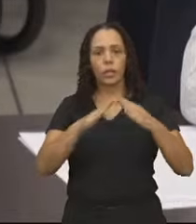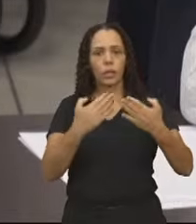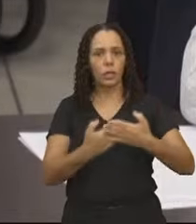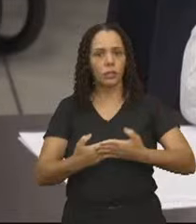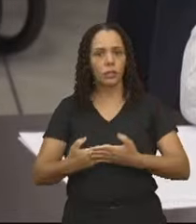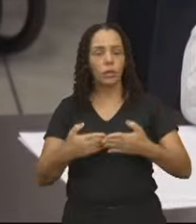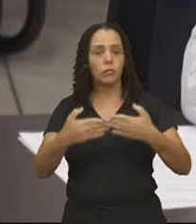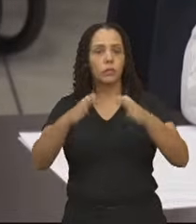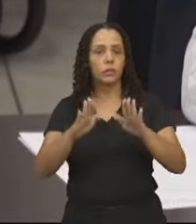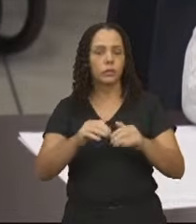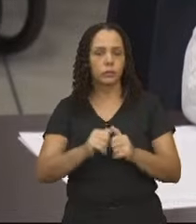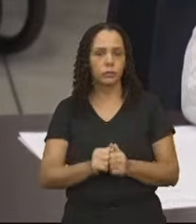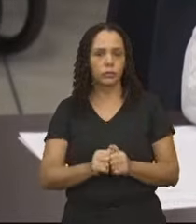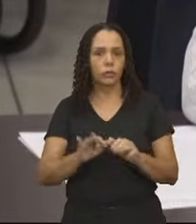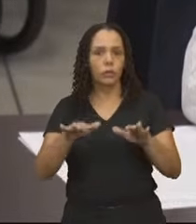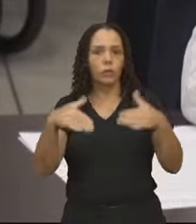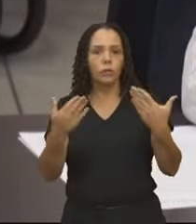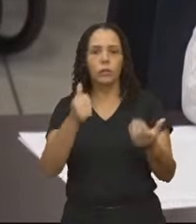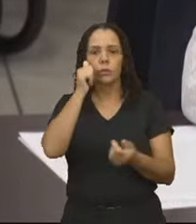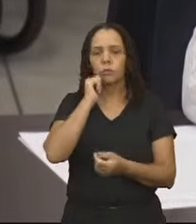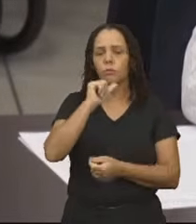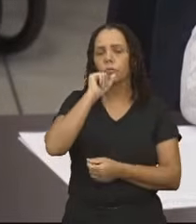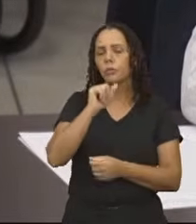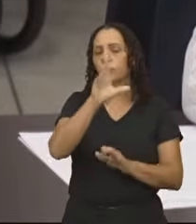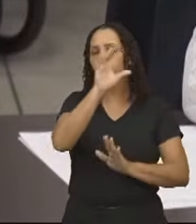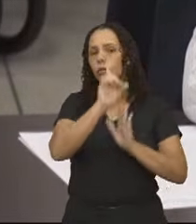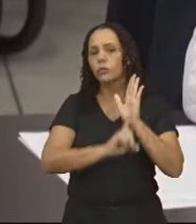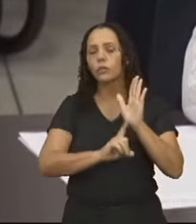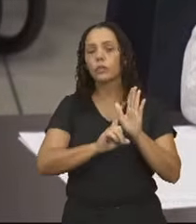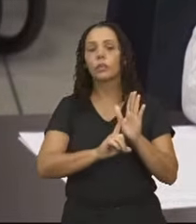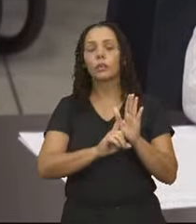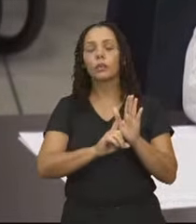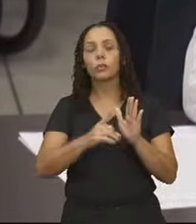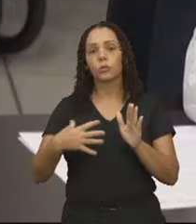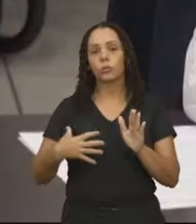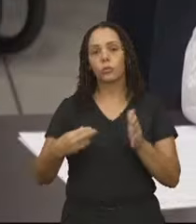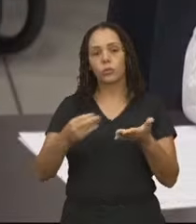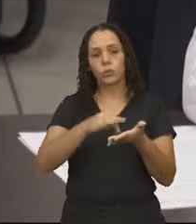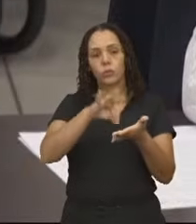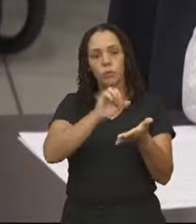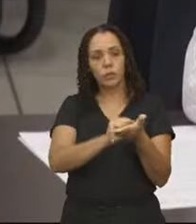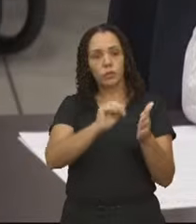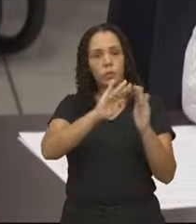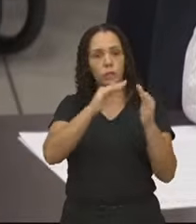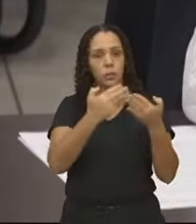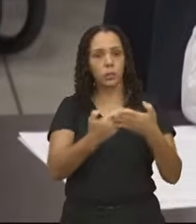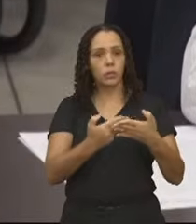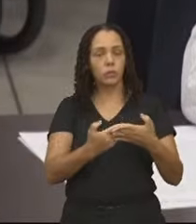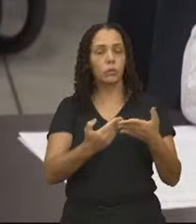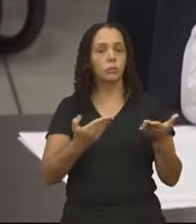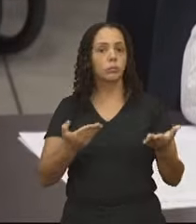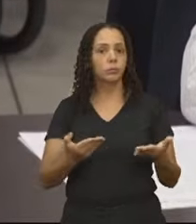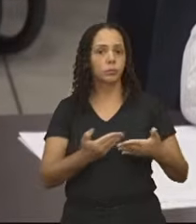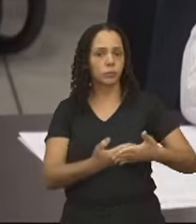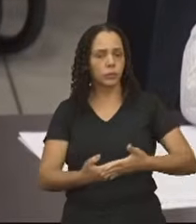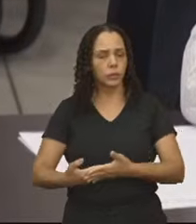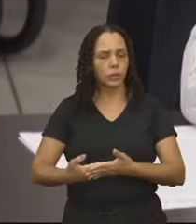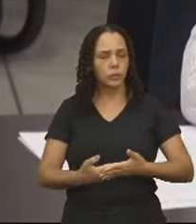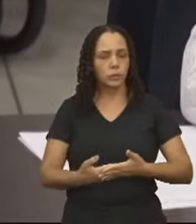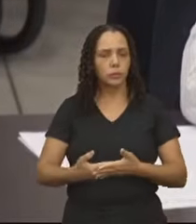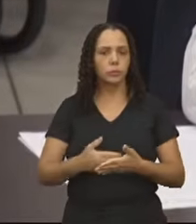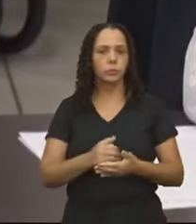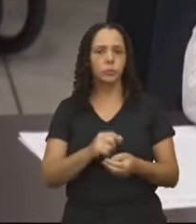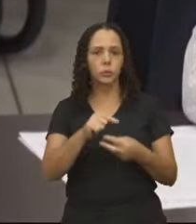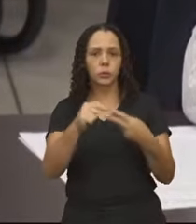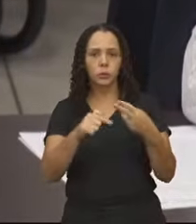Maio? Quando é que as mães vão ter o direito de matricular os seus filhos na creche do 1º de Maio, que também vai atender o Alvorada?